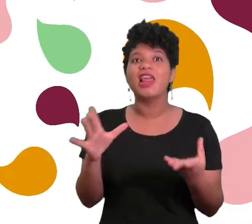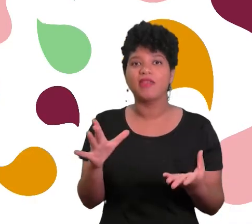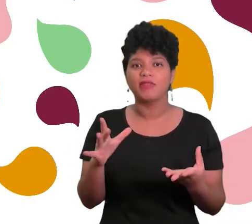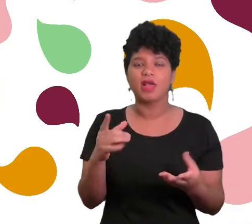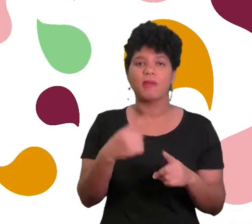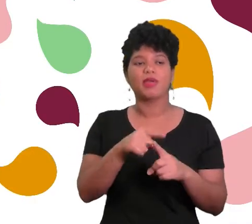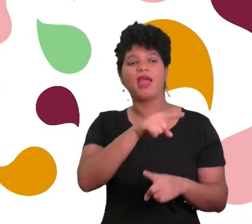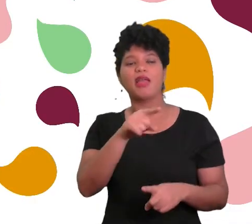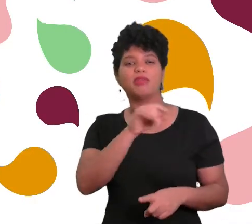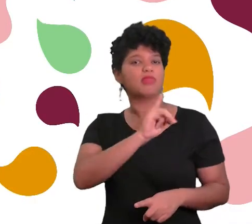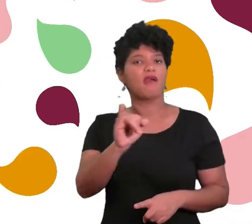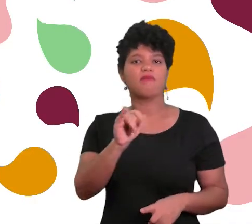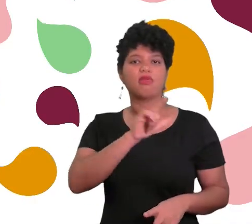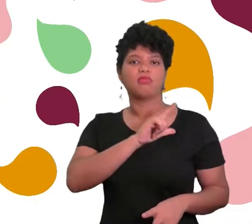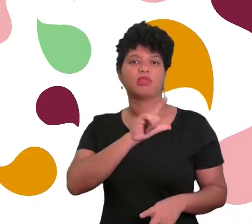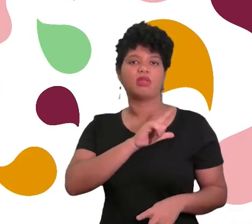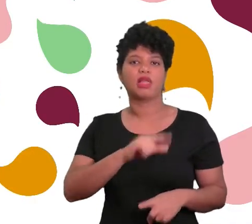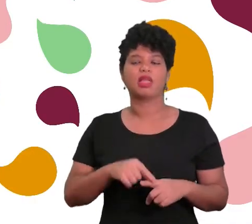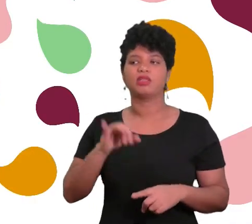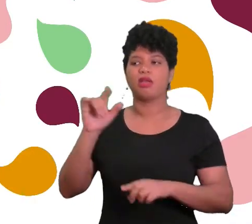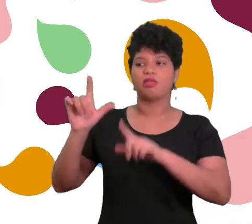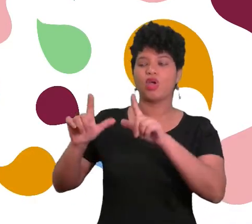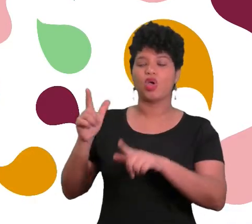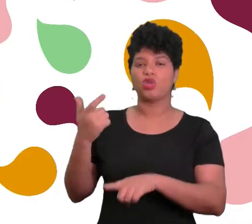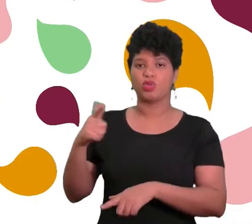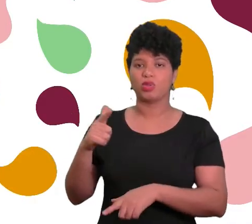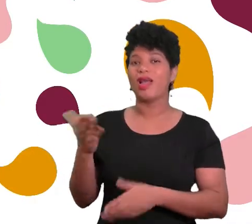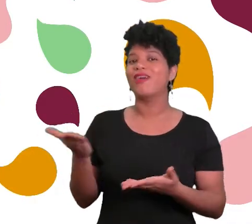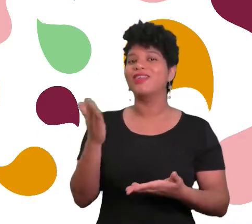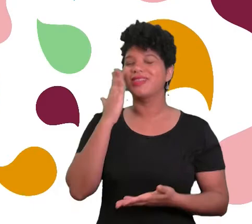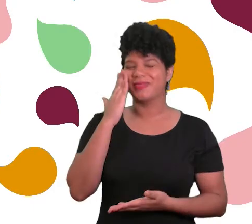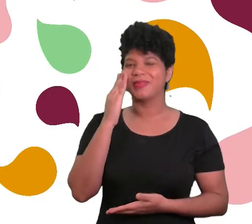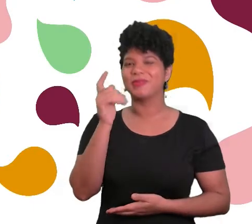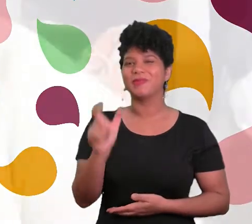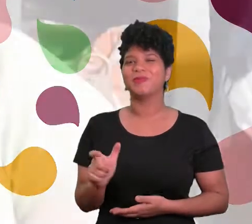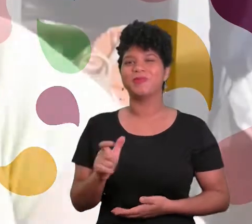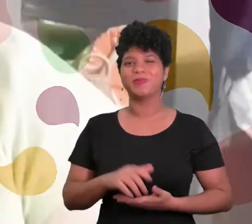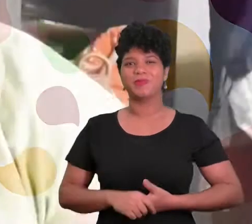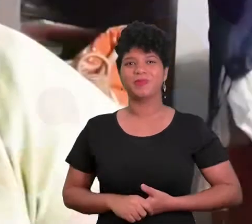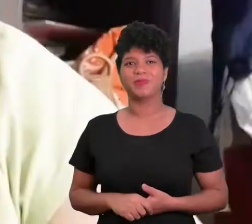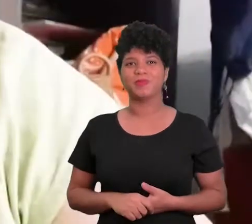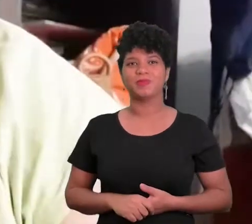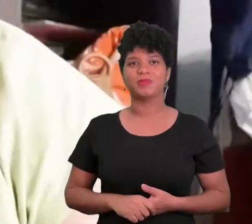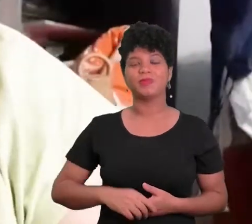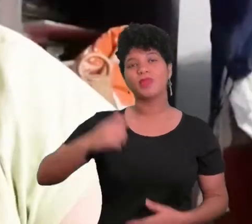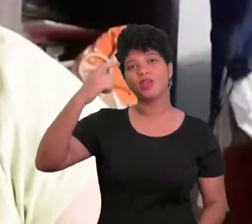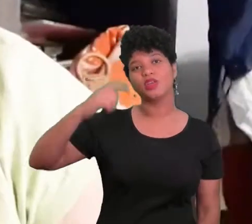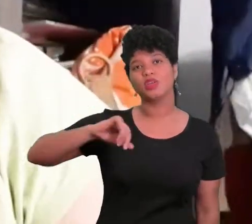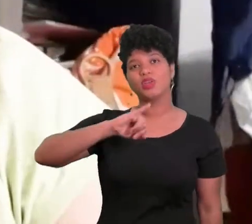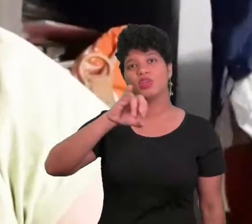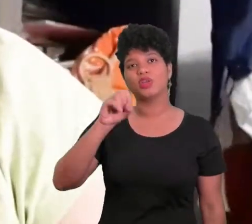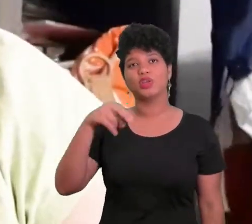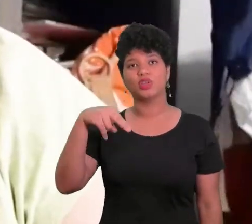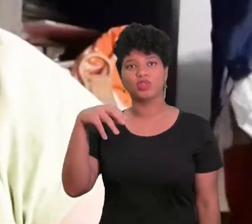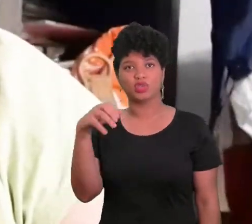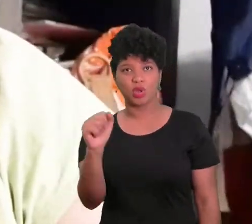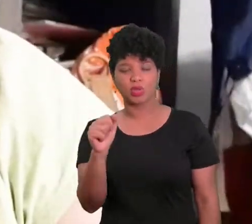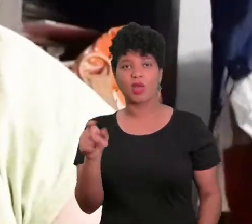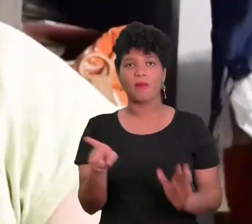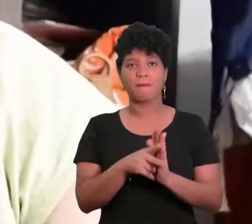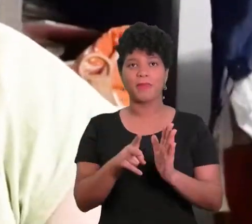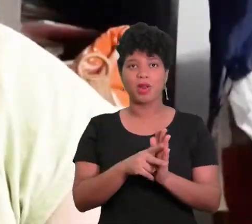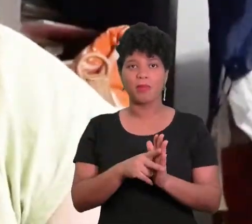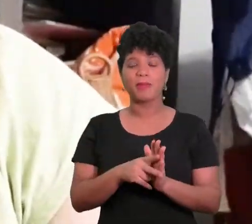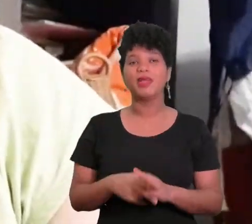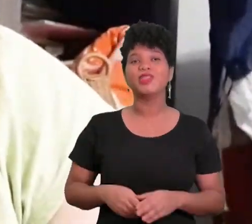pelos Jornalistas Livres. Então a gente ouve agora esse parceiro do DH Fest. Eu sou a Jona Brasileira, dos Jornalistas